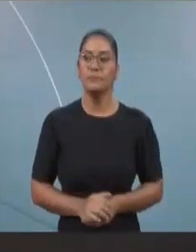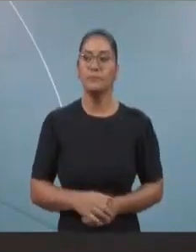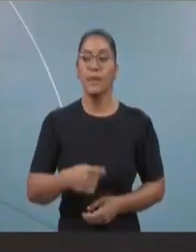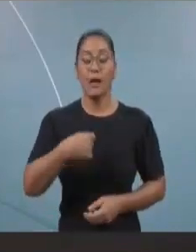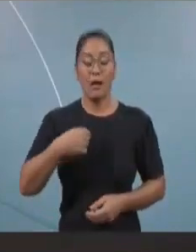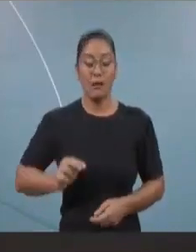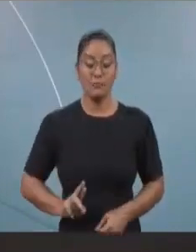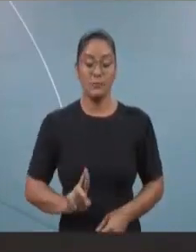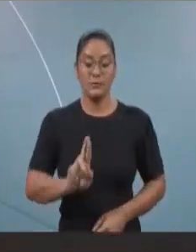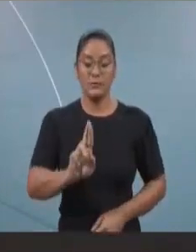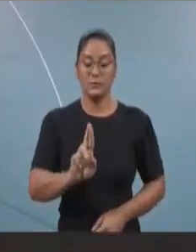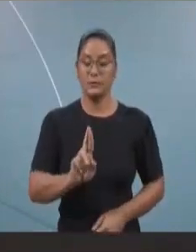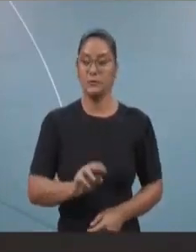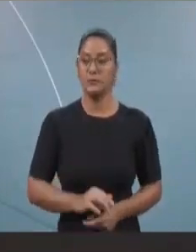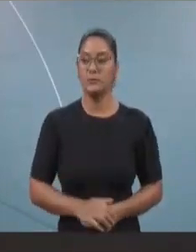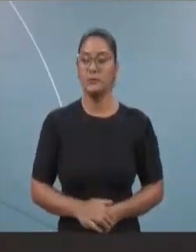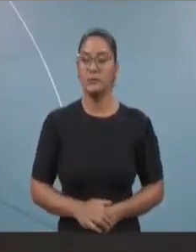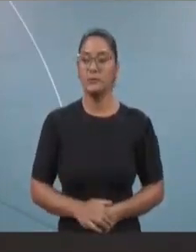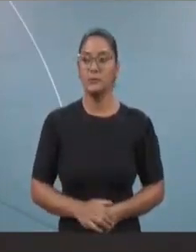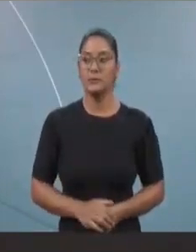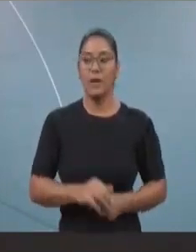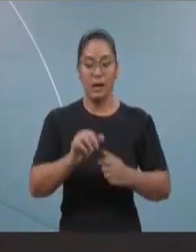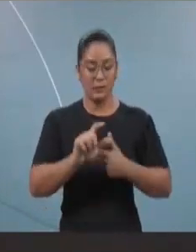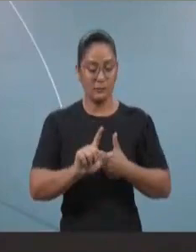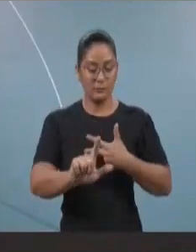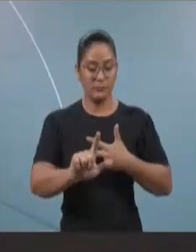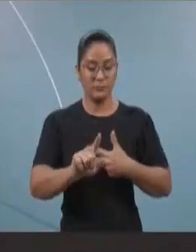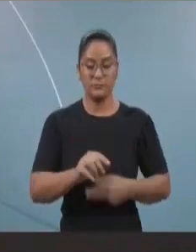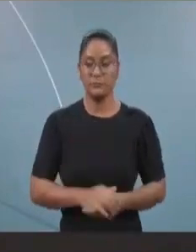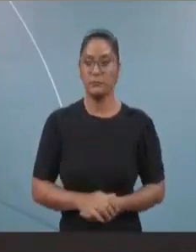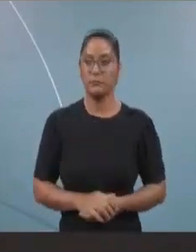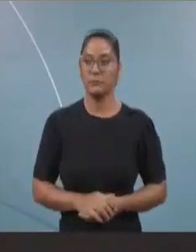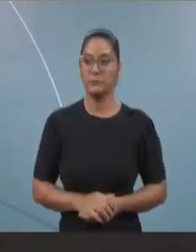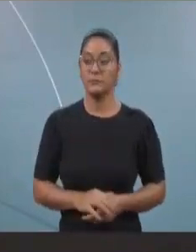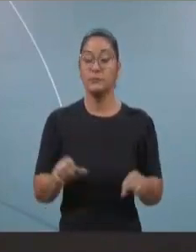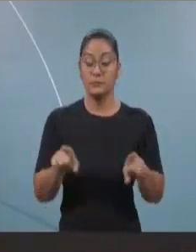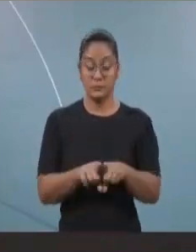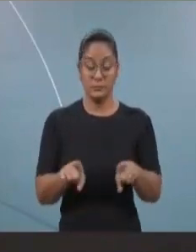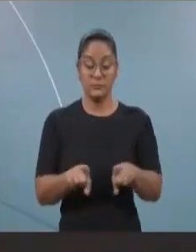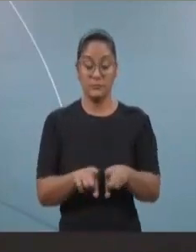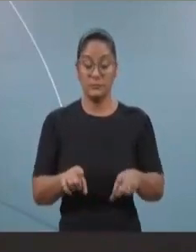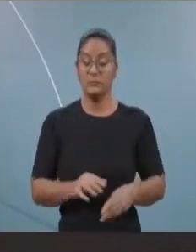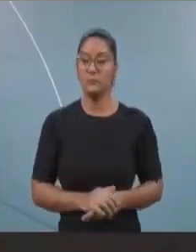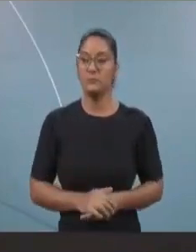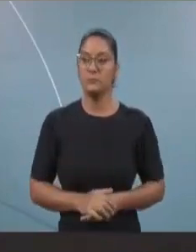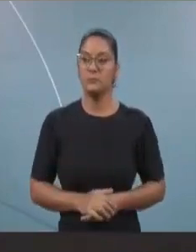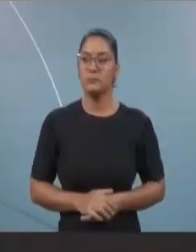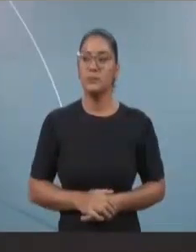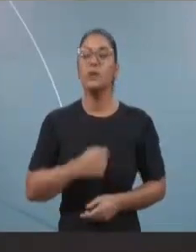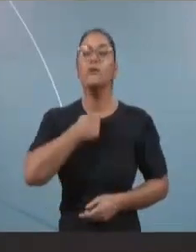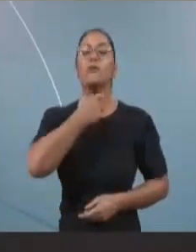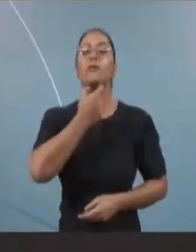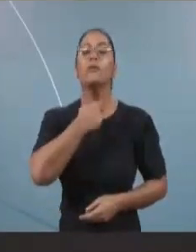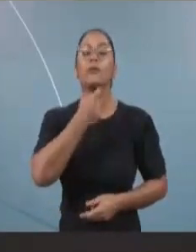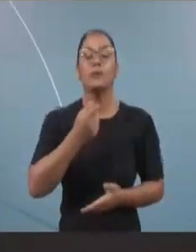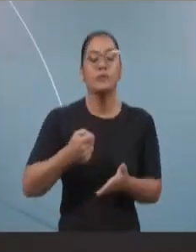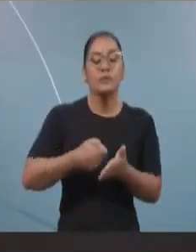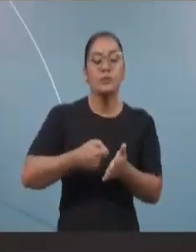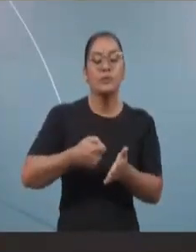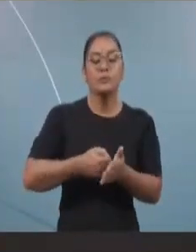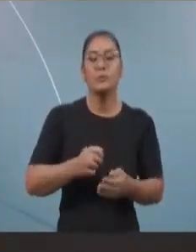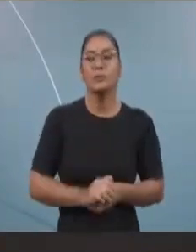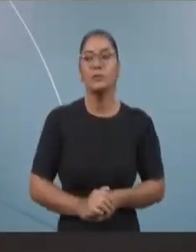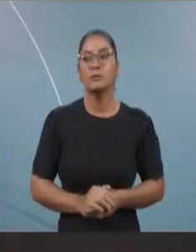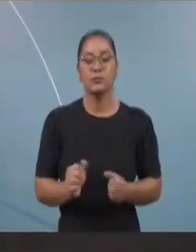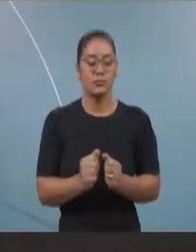como representante Legislativa Eu também tive o poder de voz de cobrar junto